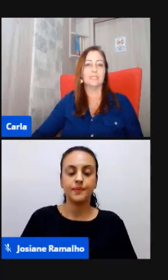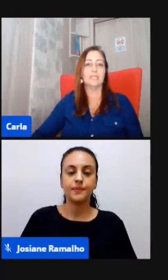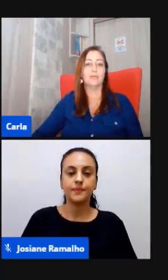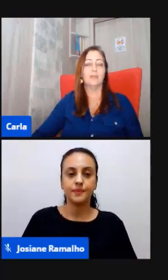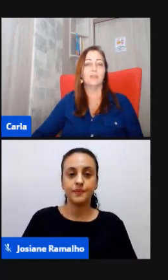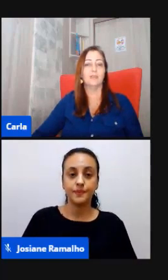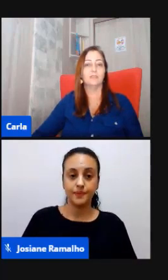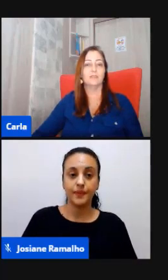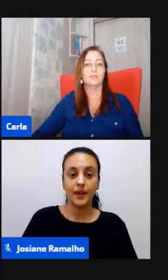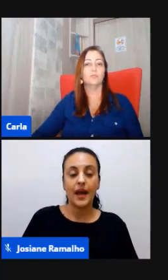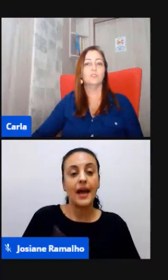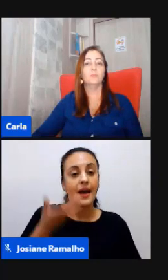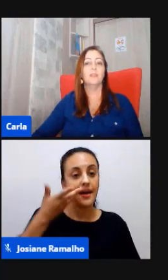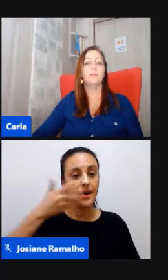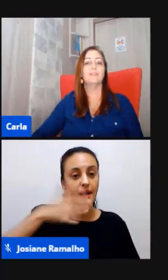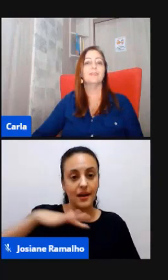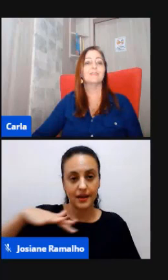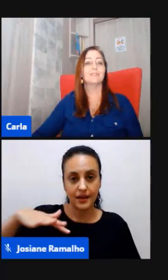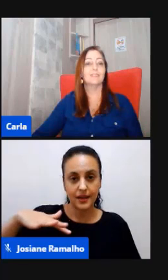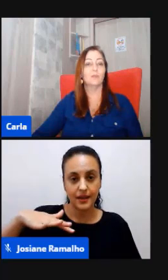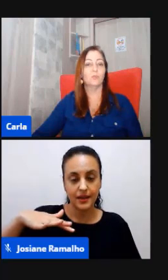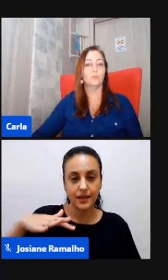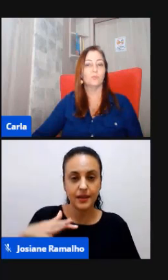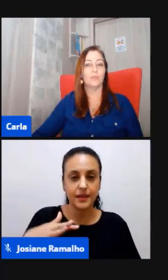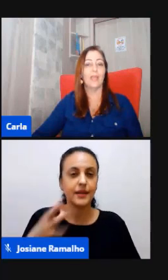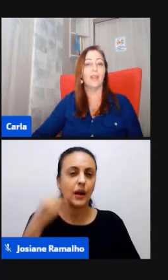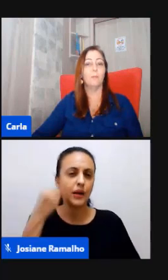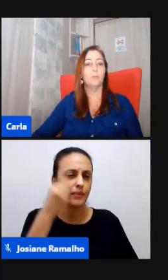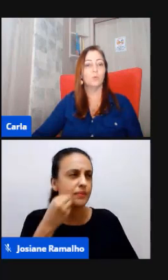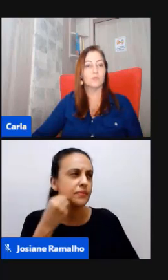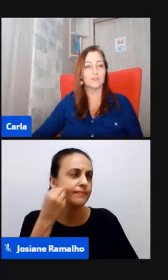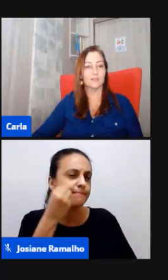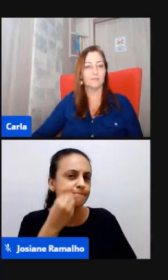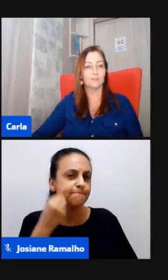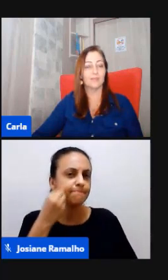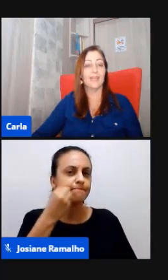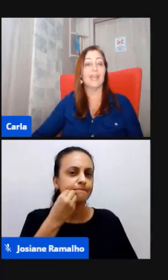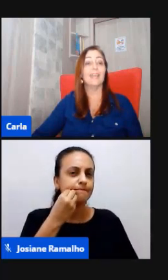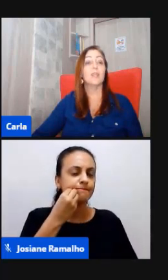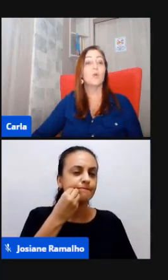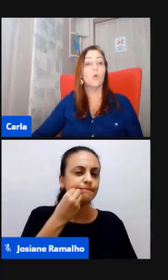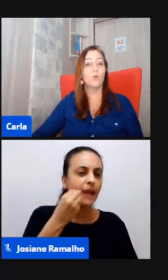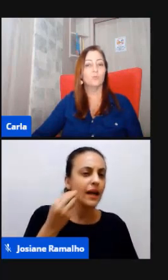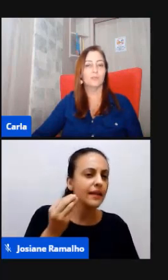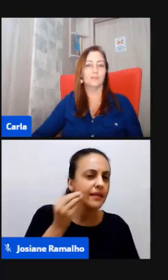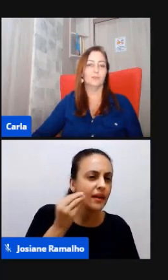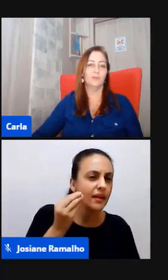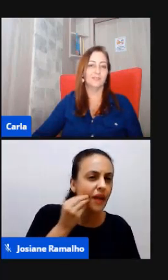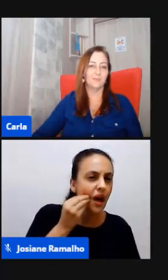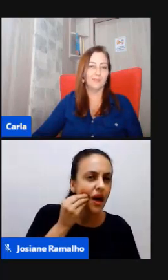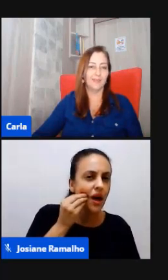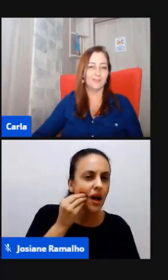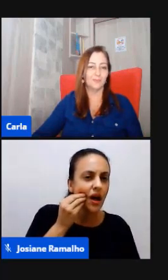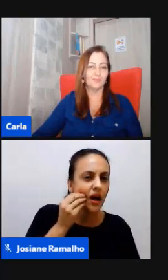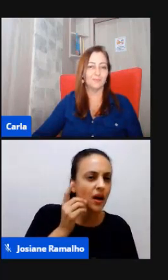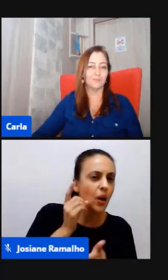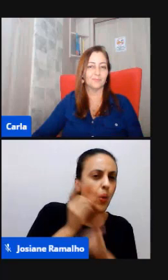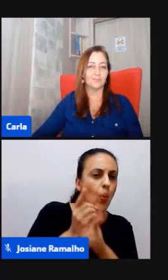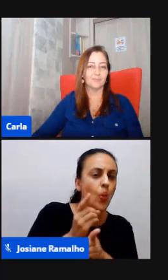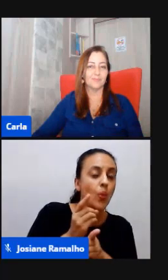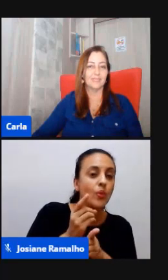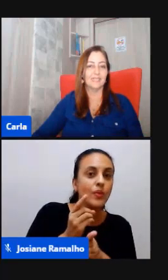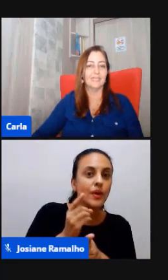Continuando. Então, a criança, na sua experimentação, ela busca, ela encontra o inesperado.